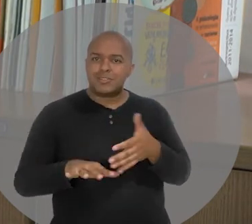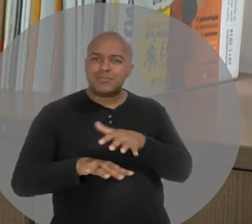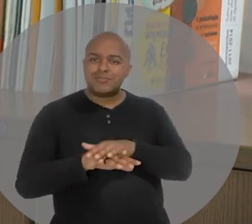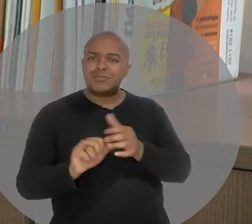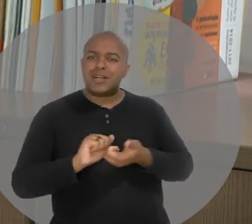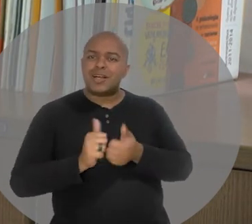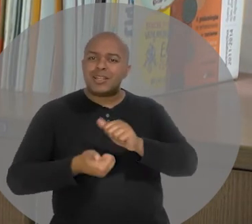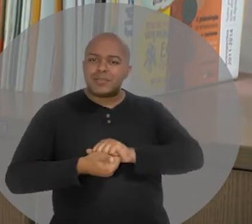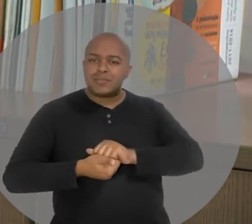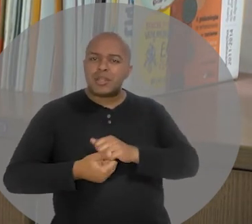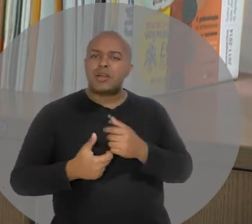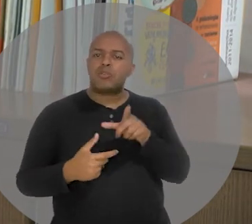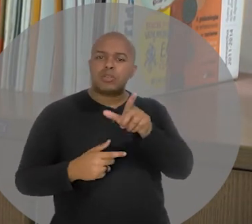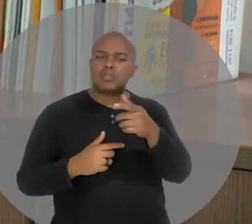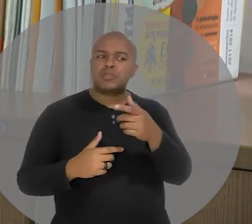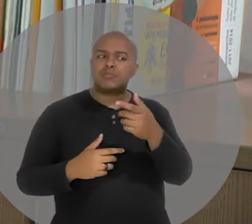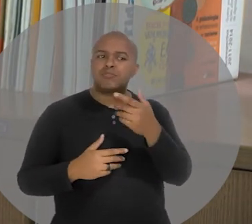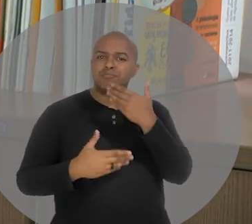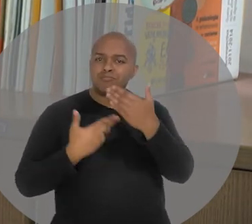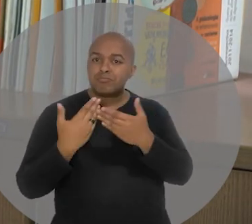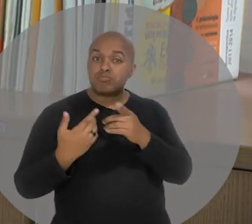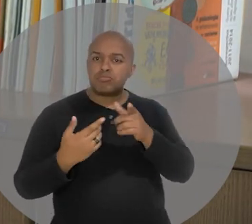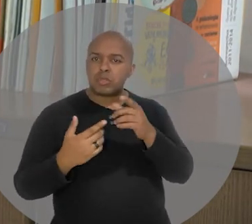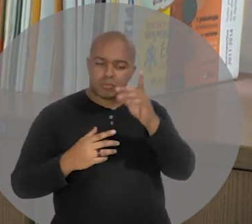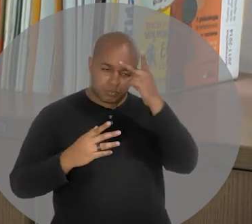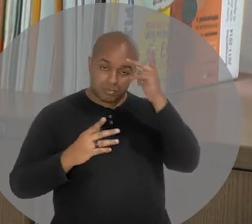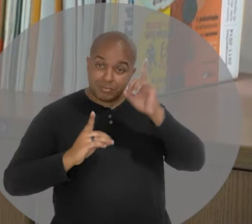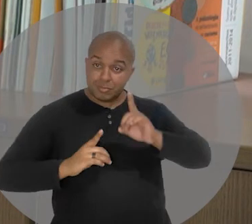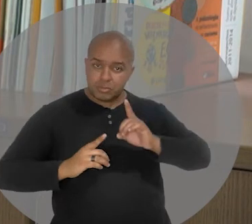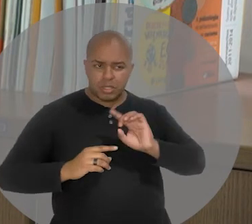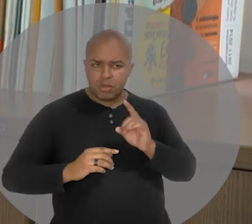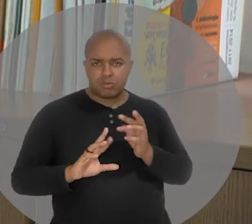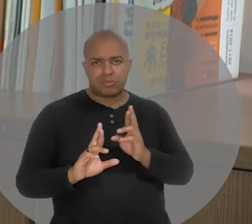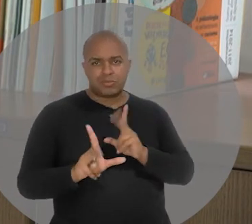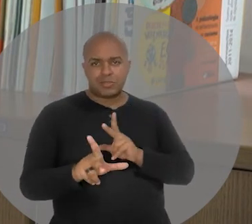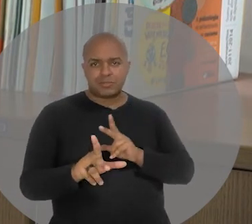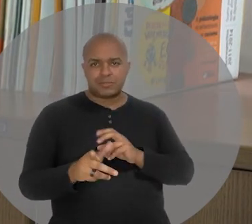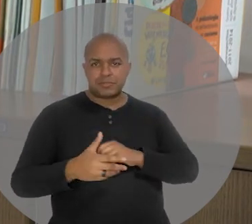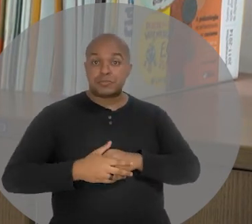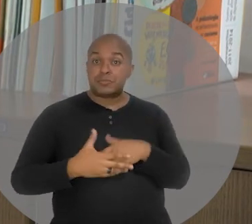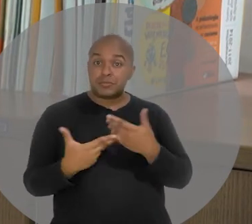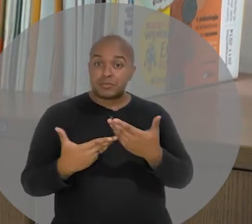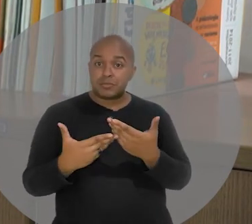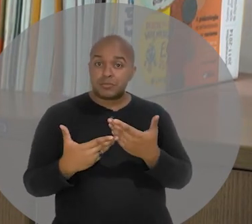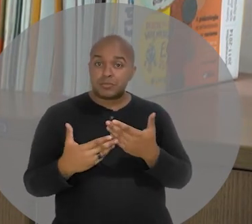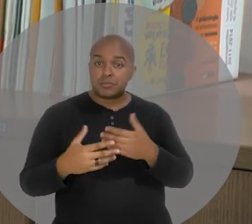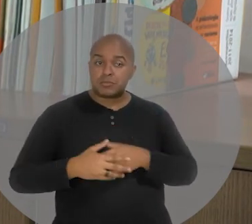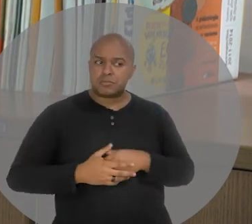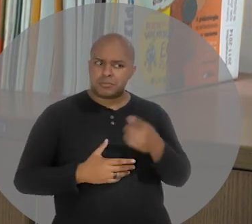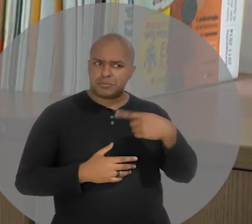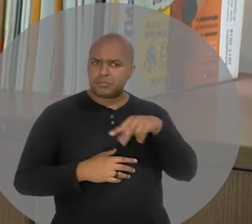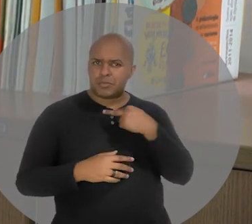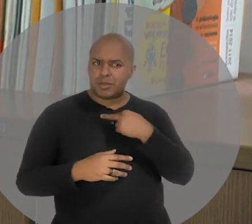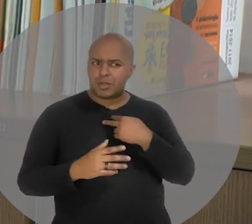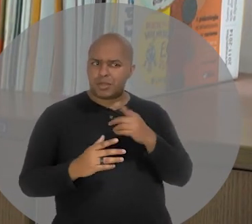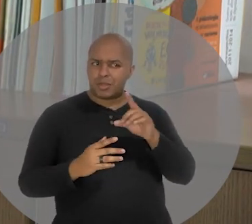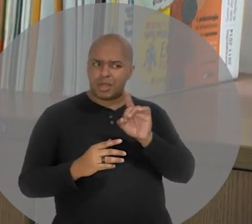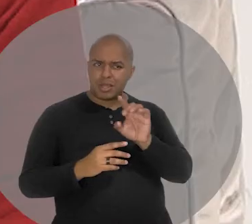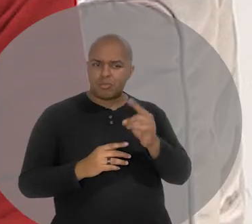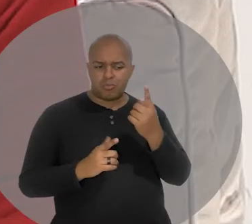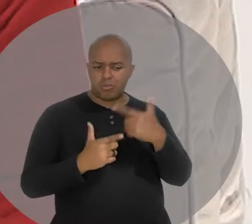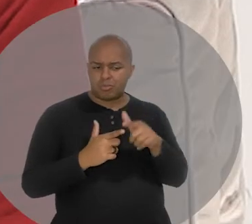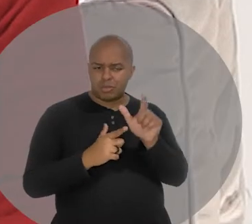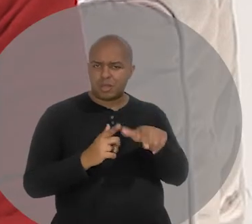às necessidades da pessoa com deficiência e não o contrário. Então, a gente não pode individualizar um problema que é